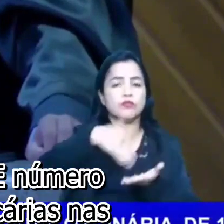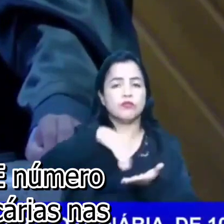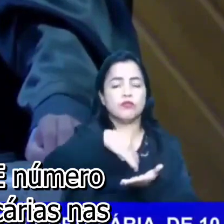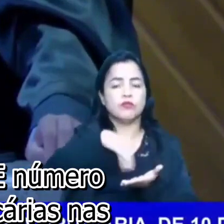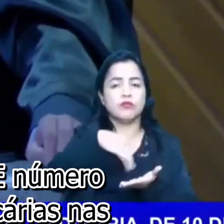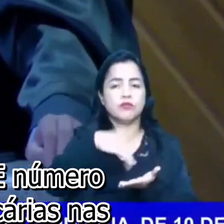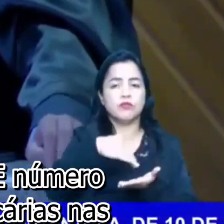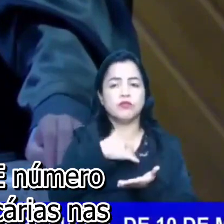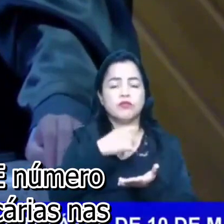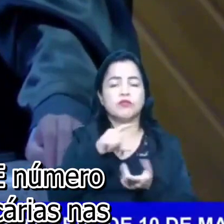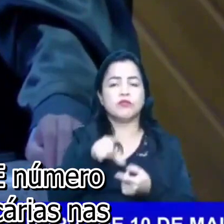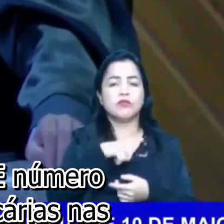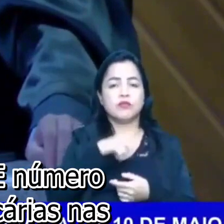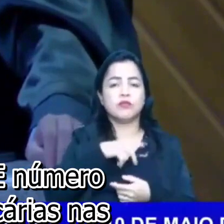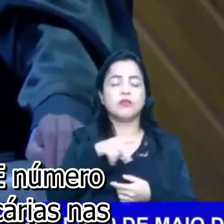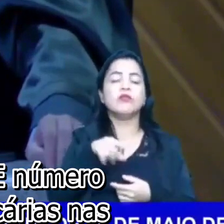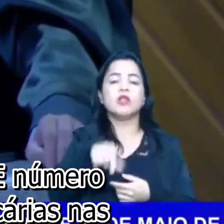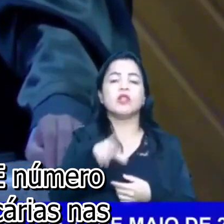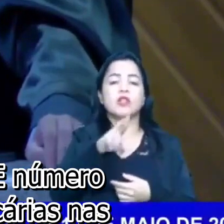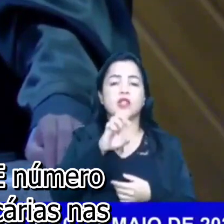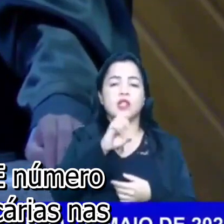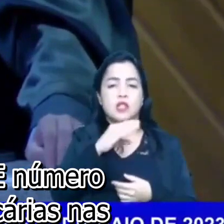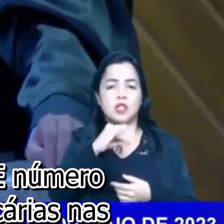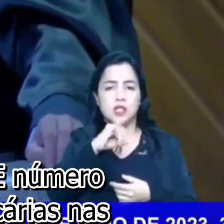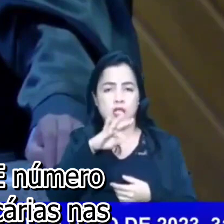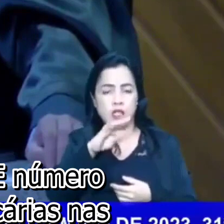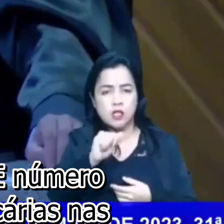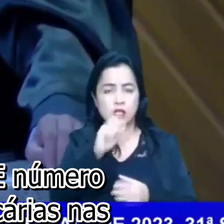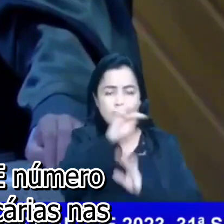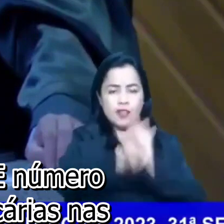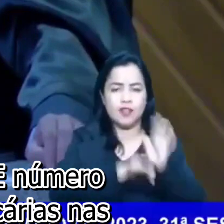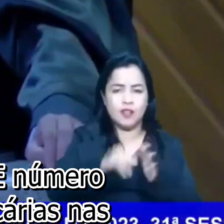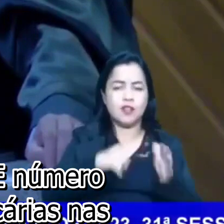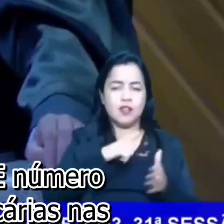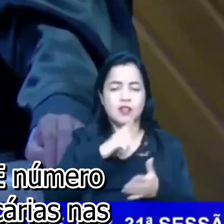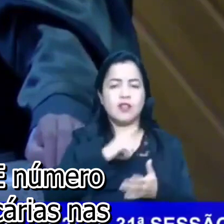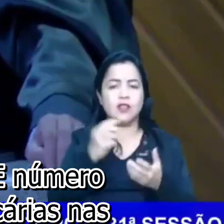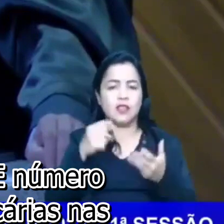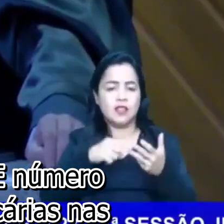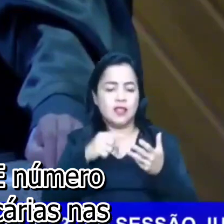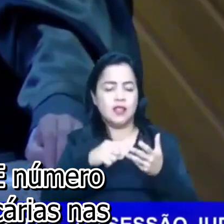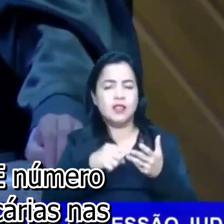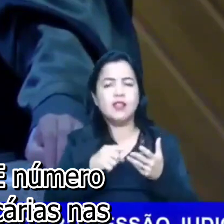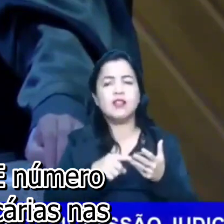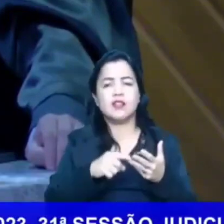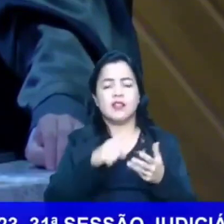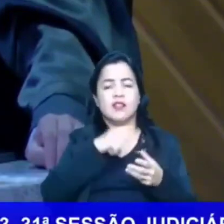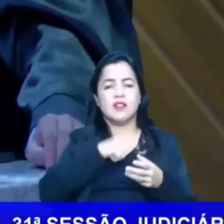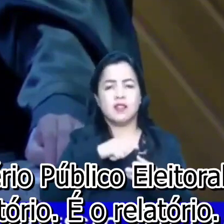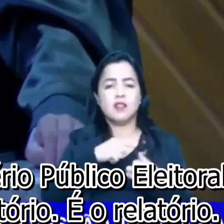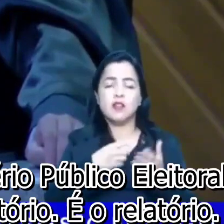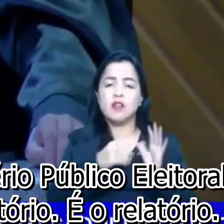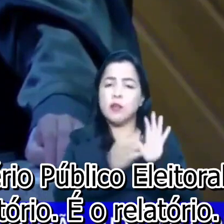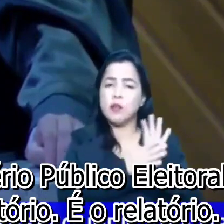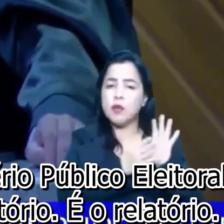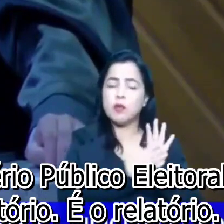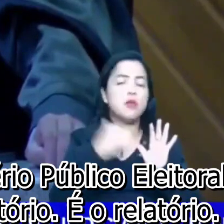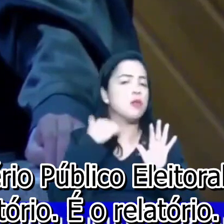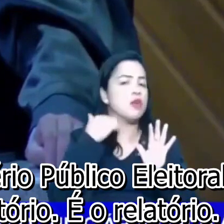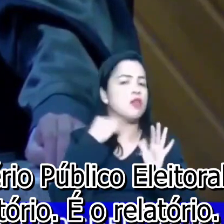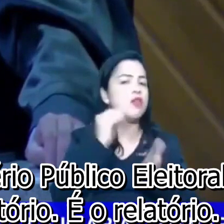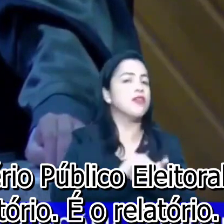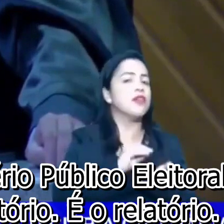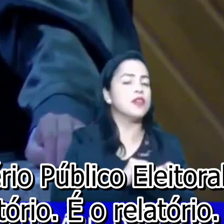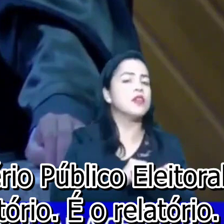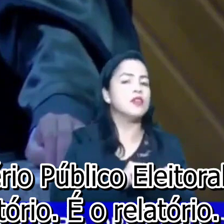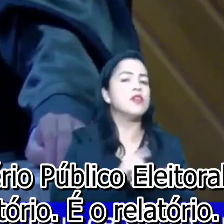Secretaria da Receita Federal do Brasil. E número 3, a omissão de registro das contas bancárias na prestação das contas. Estado a se